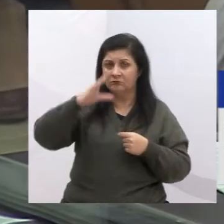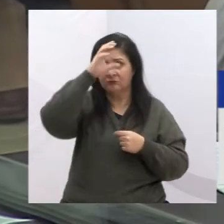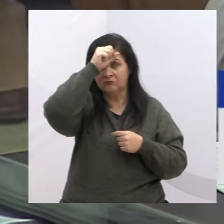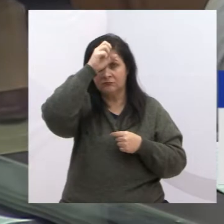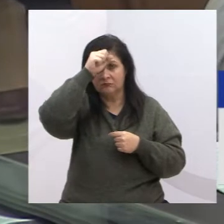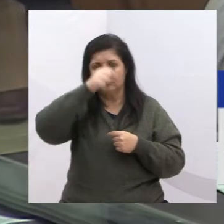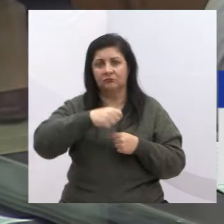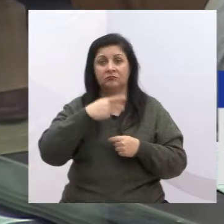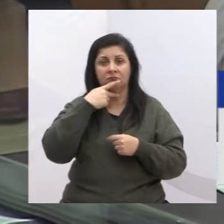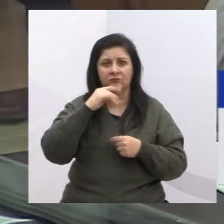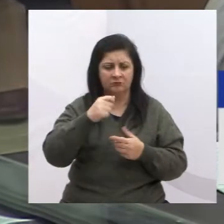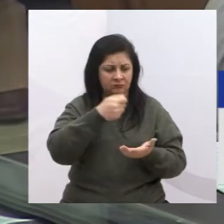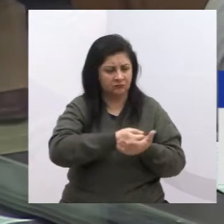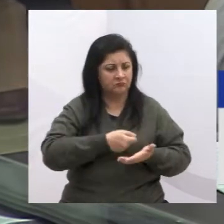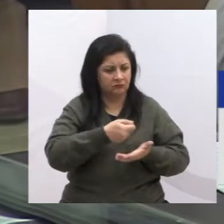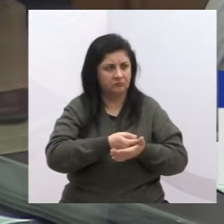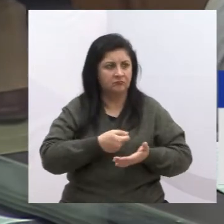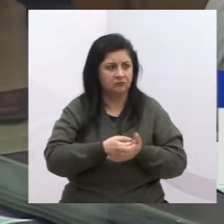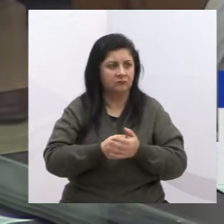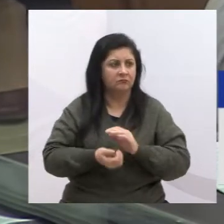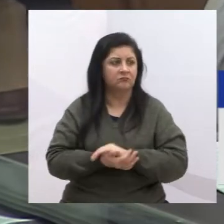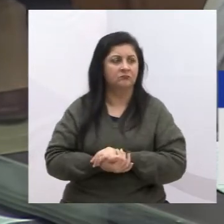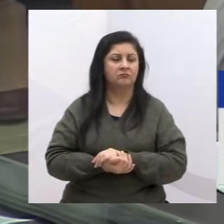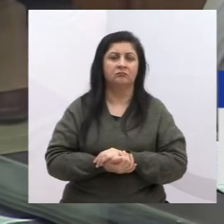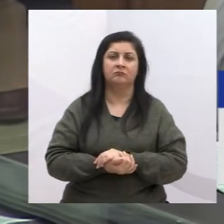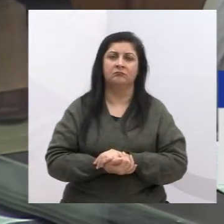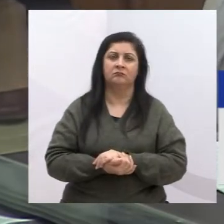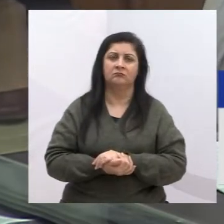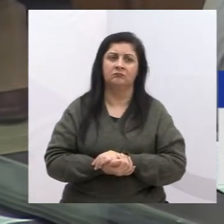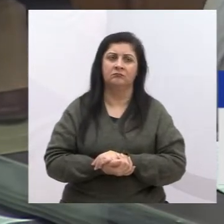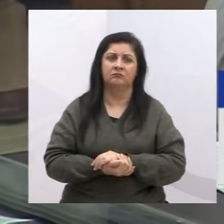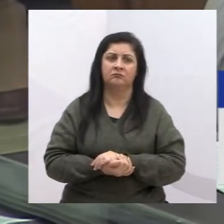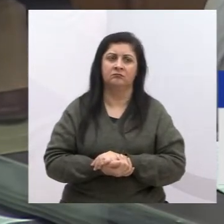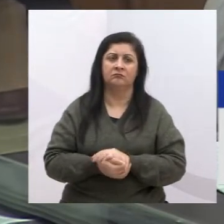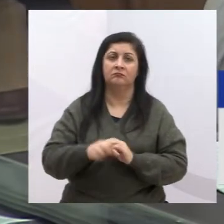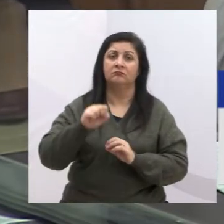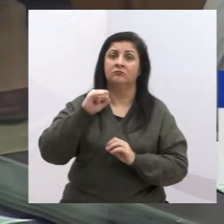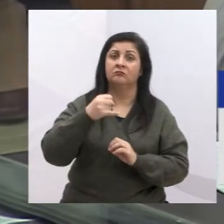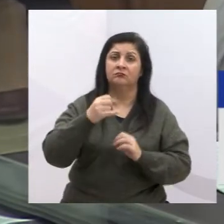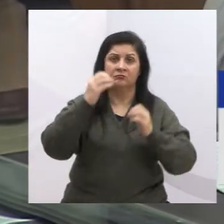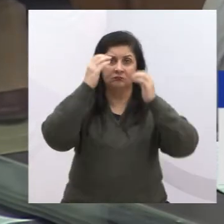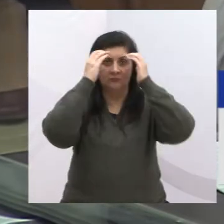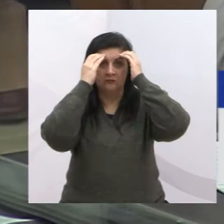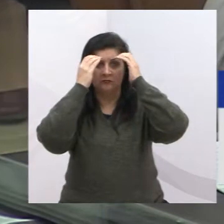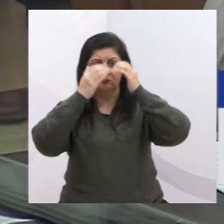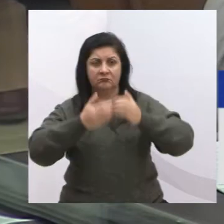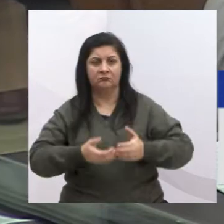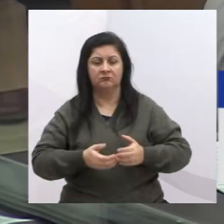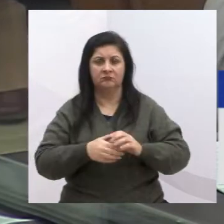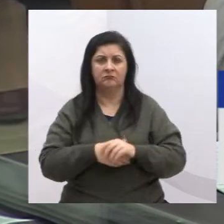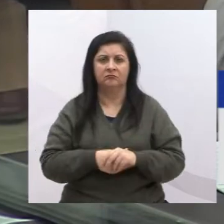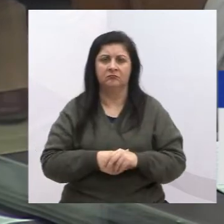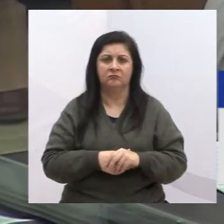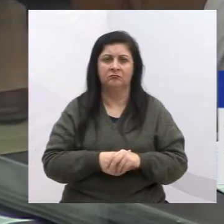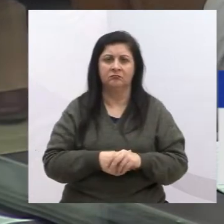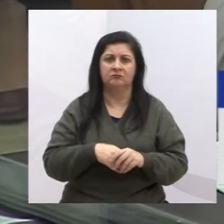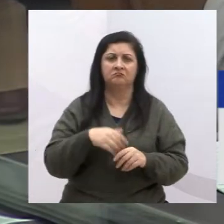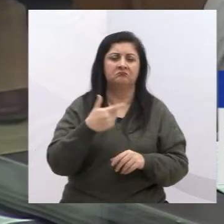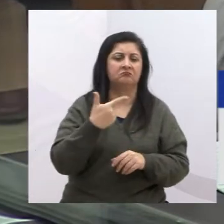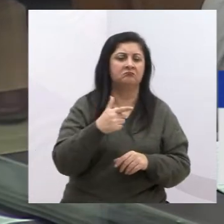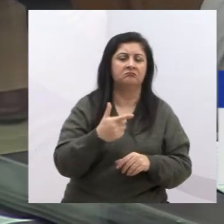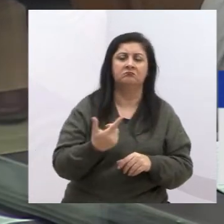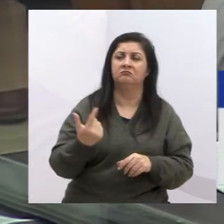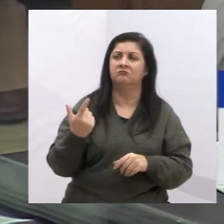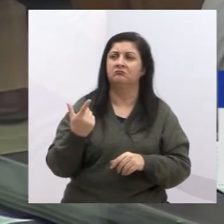me cobra desde criança. Se eu não obedecer, você não vai ganhar o seu dinheiro